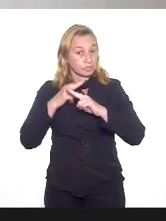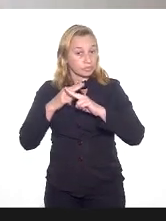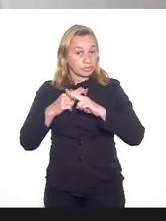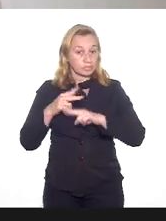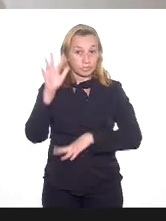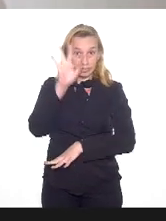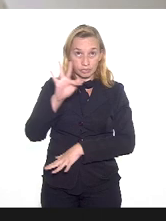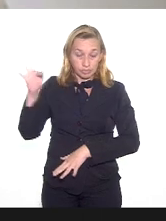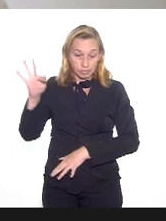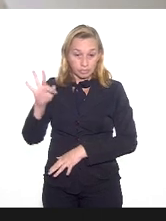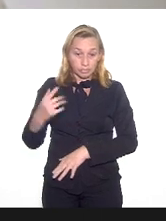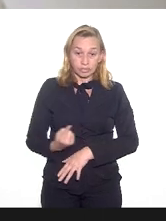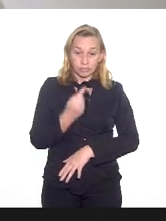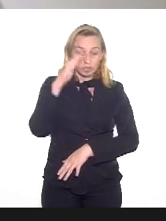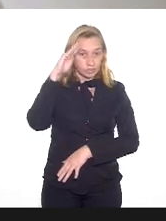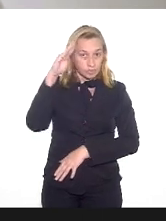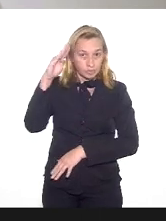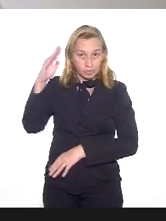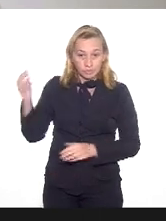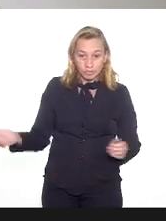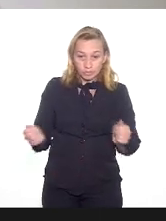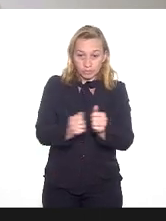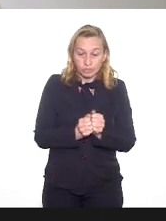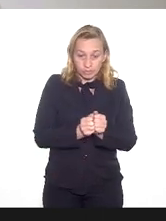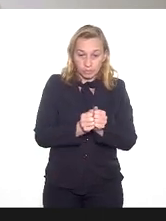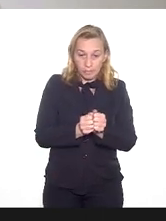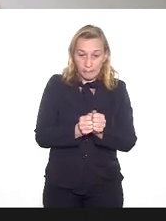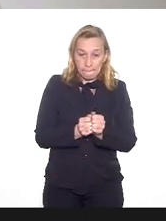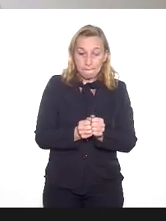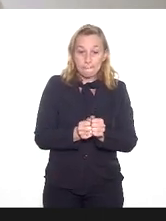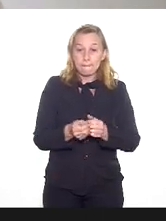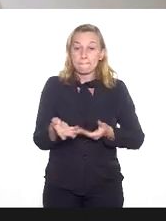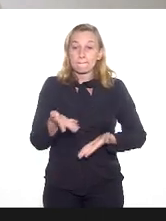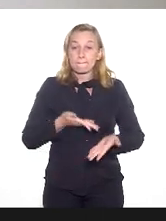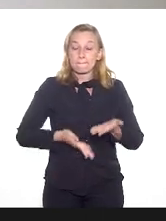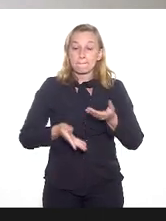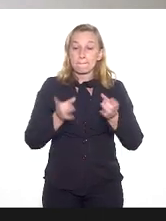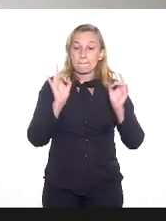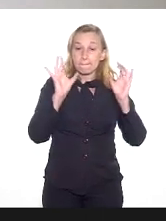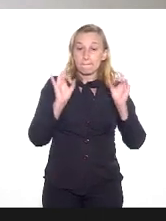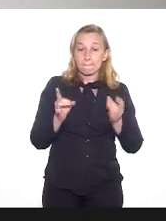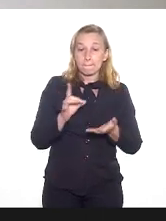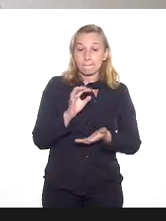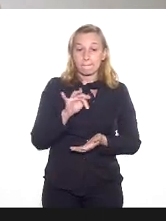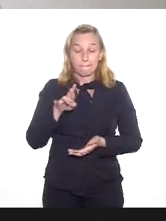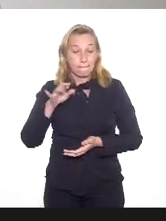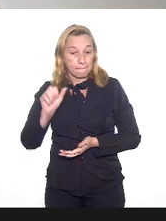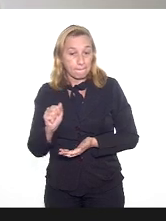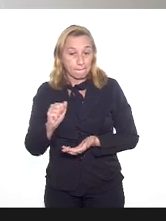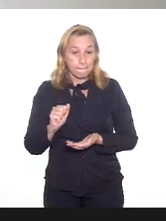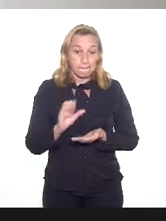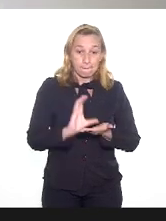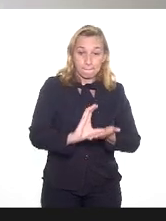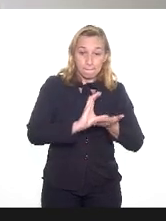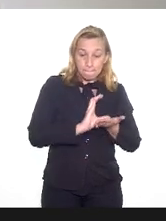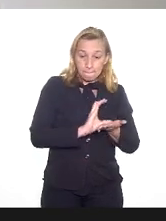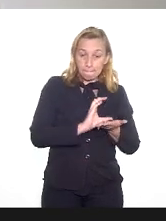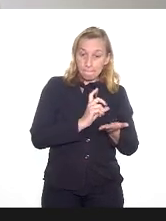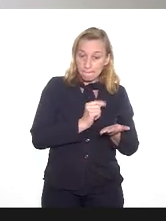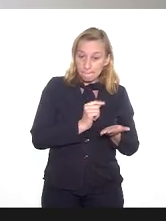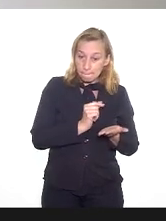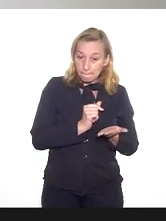Federal, uma das principais envolvidas nas operações de antecipação de receitas, recebendo vultuosos benefícios indevidos com